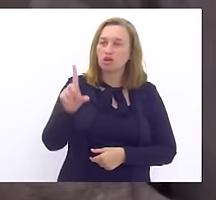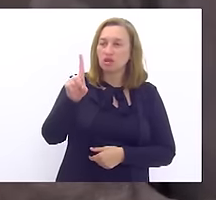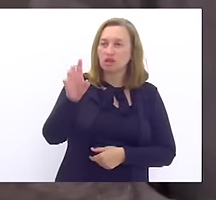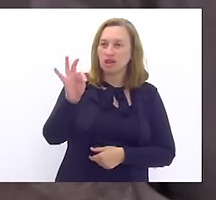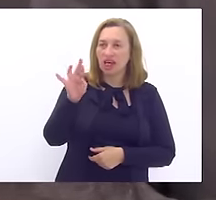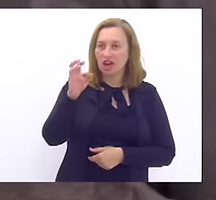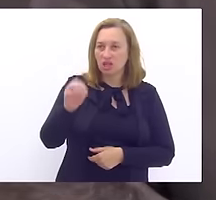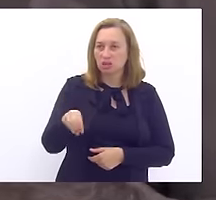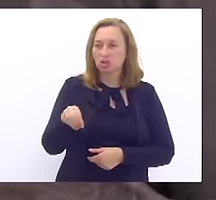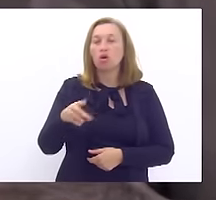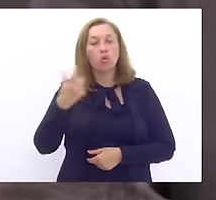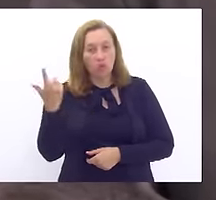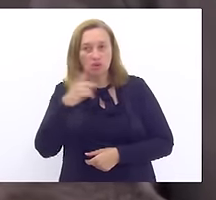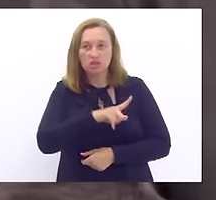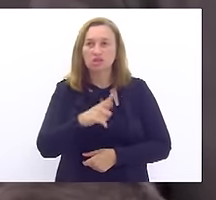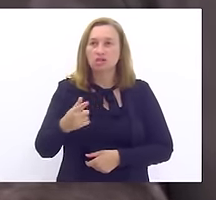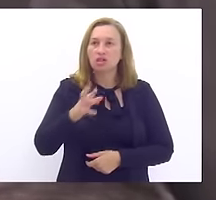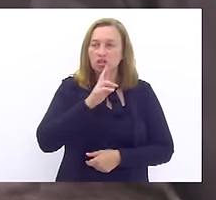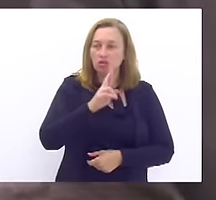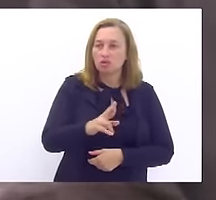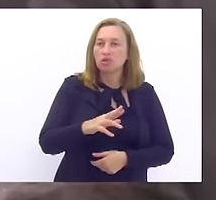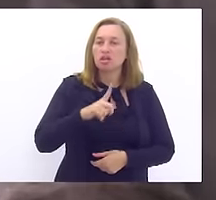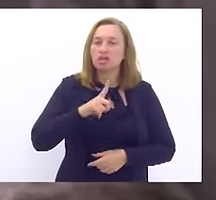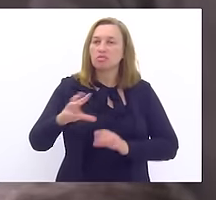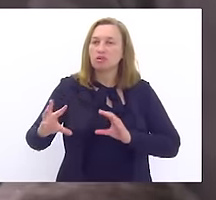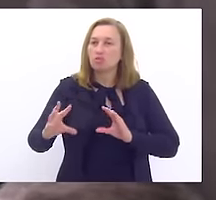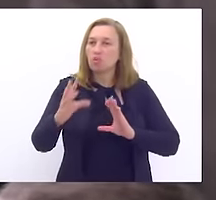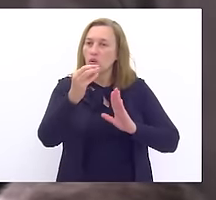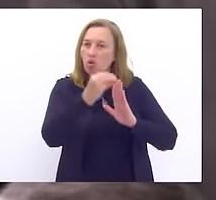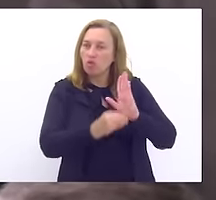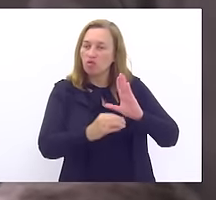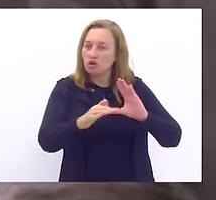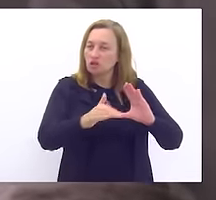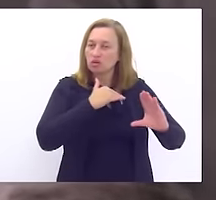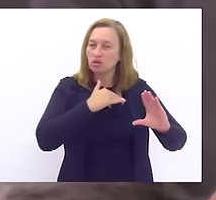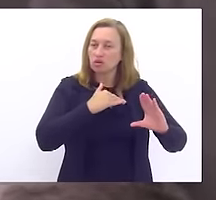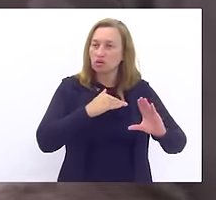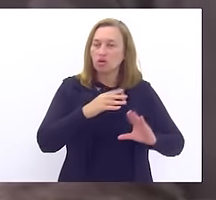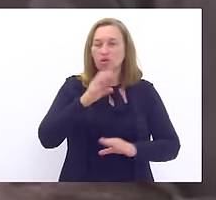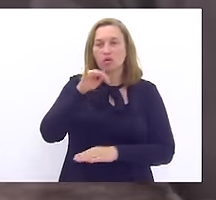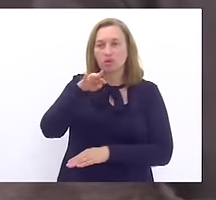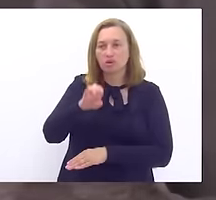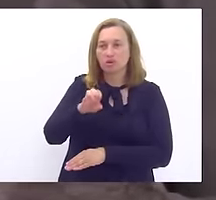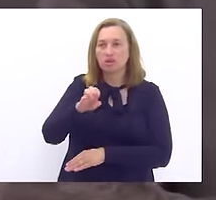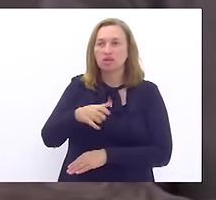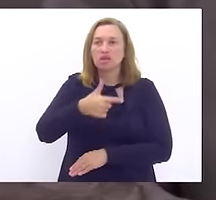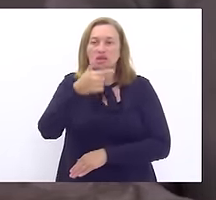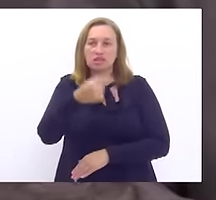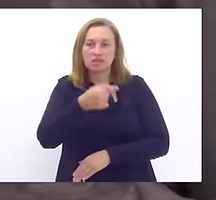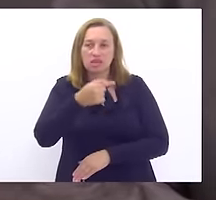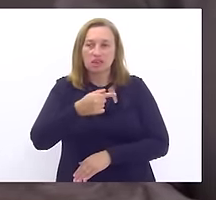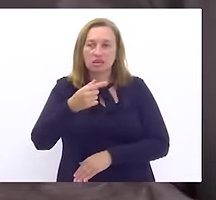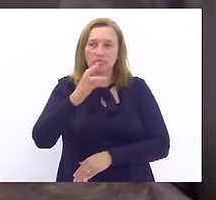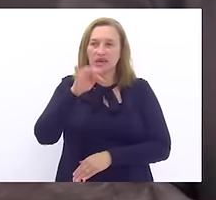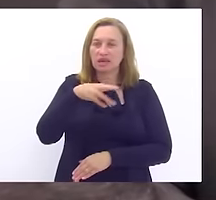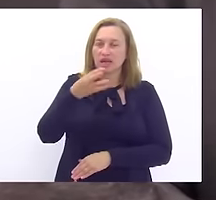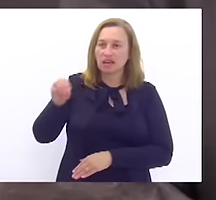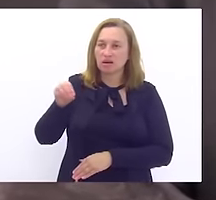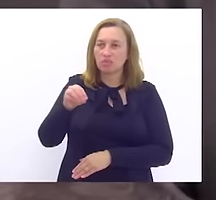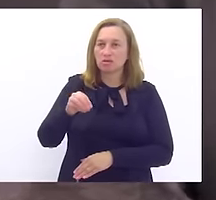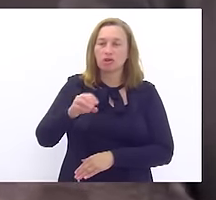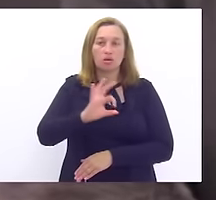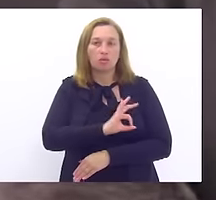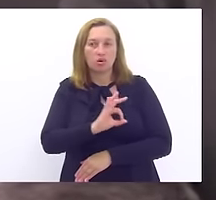eu consigo responder nós Recebemos um ofício do comandante do 17º Batalhão de Polícia Militar